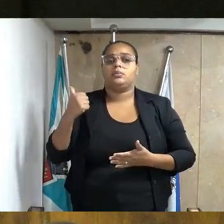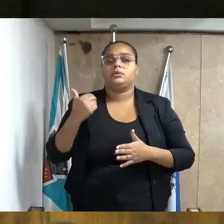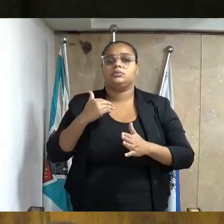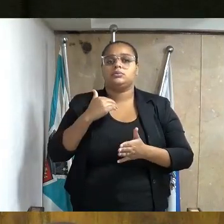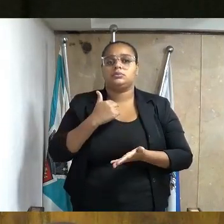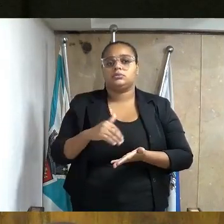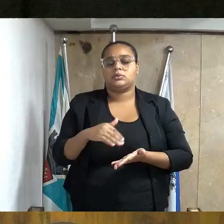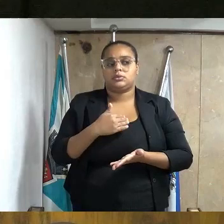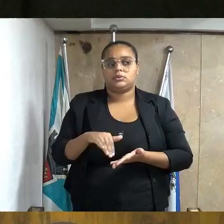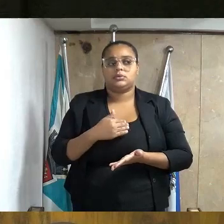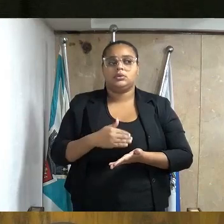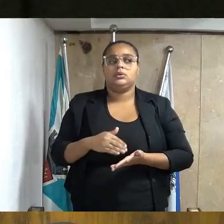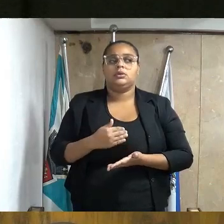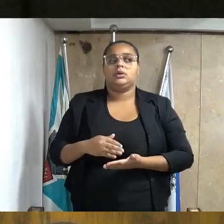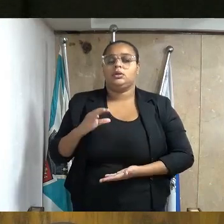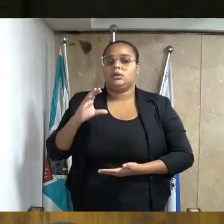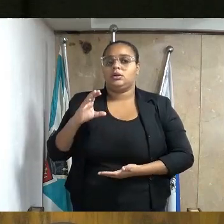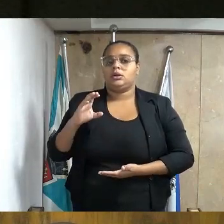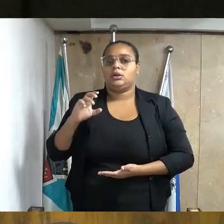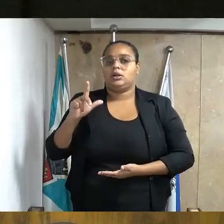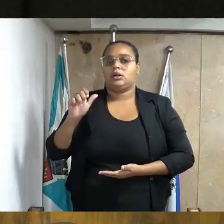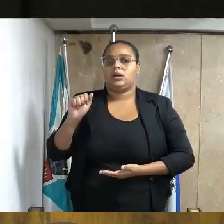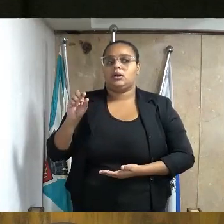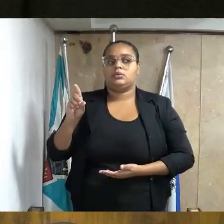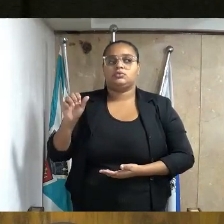secretário Cláudio Tomás.